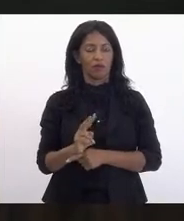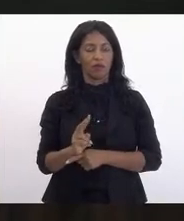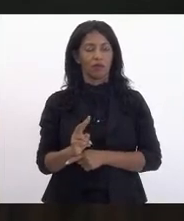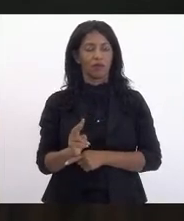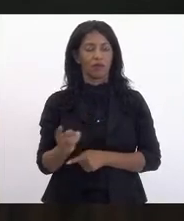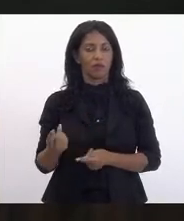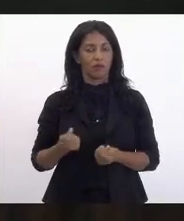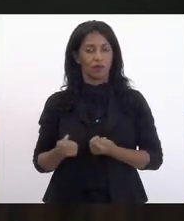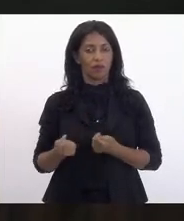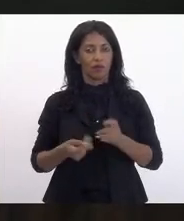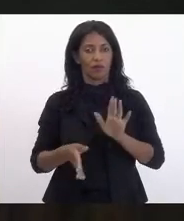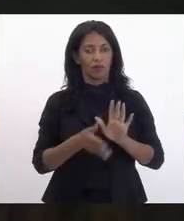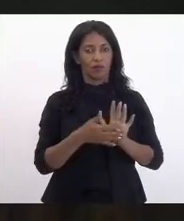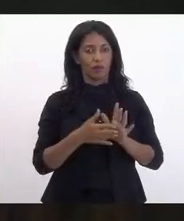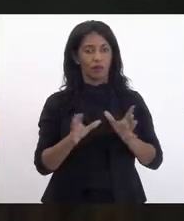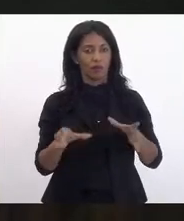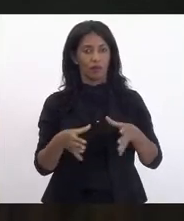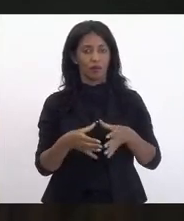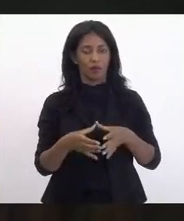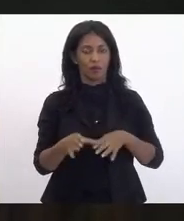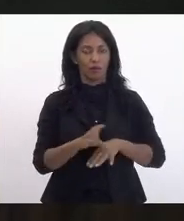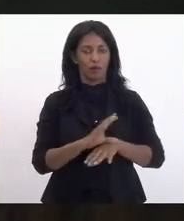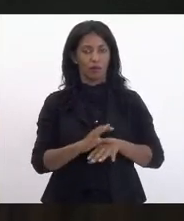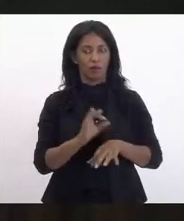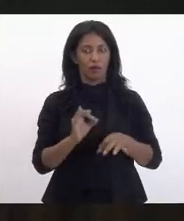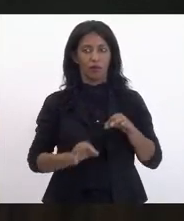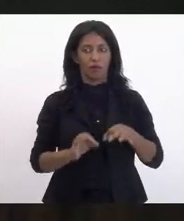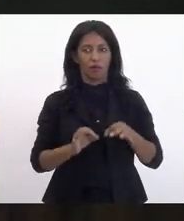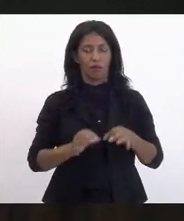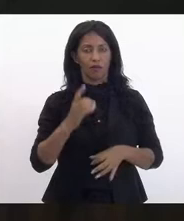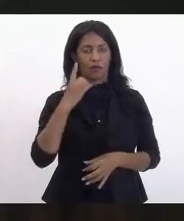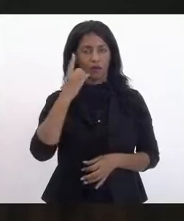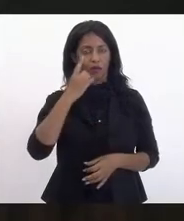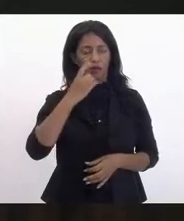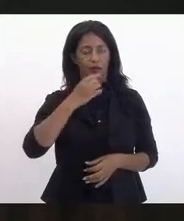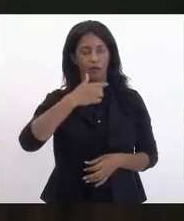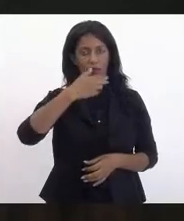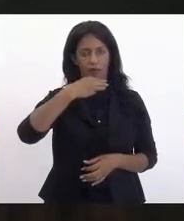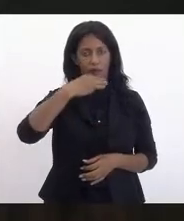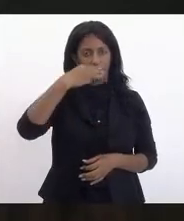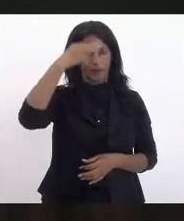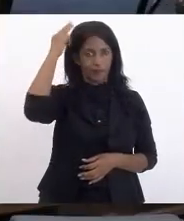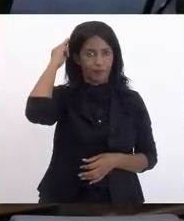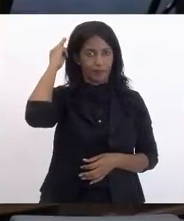emitir parecer pela Comissão de Constituição e Justiça, deputado Márcio Pacheco.